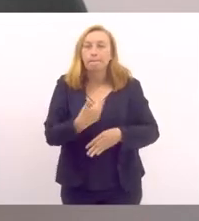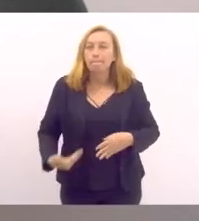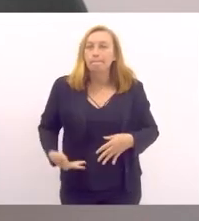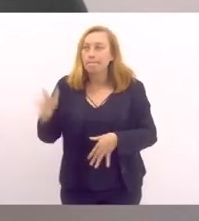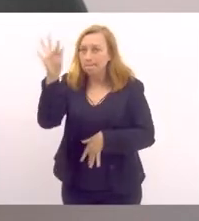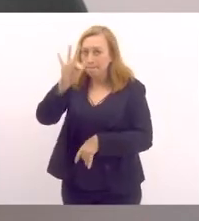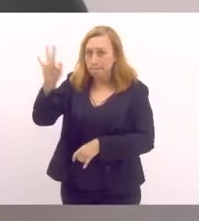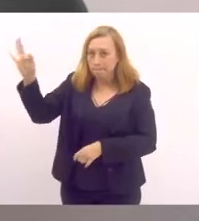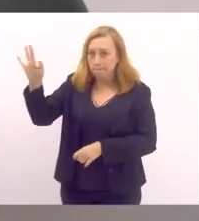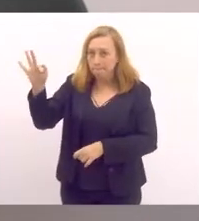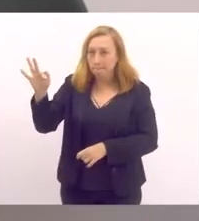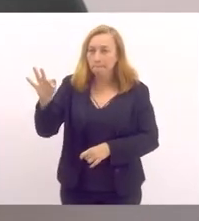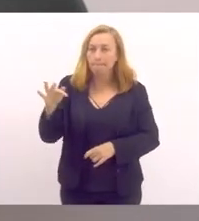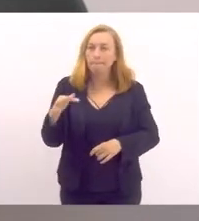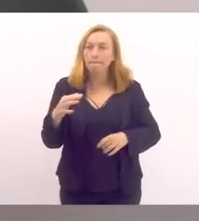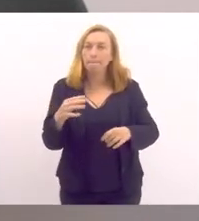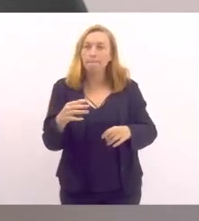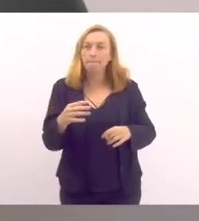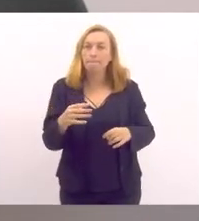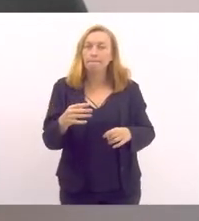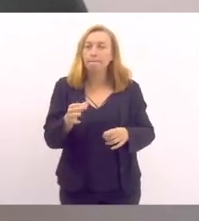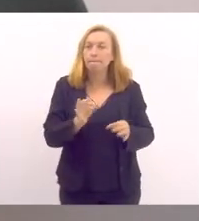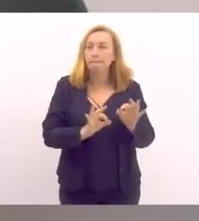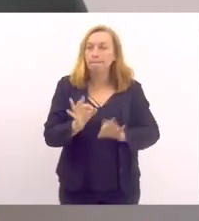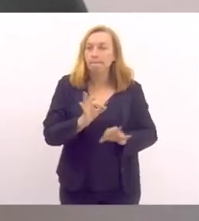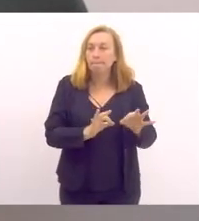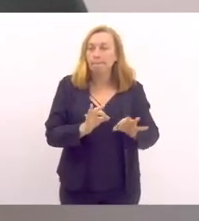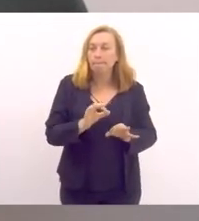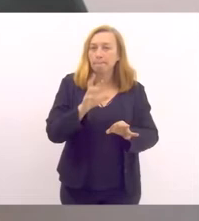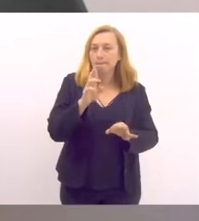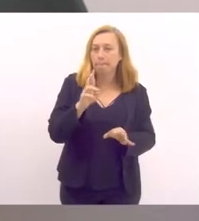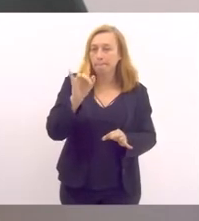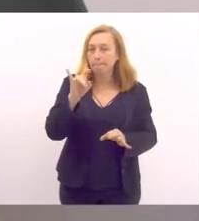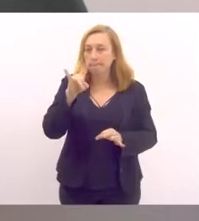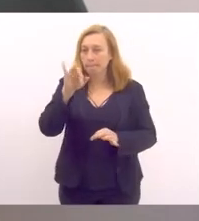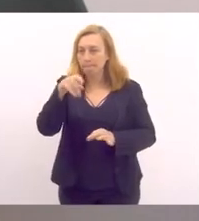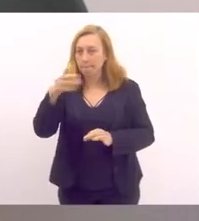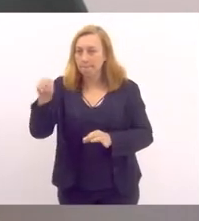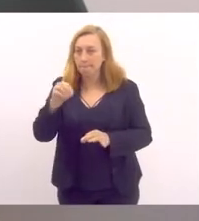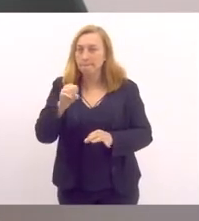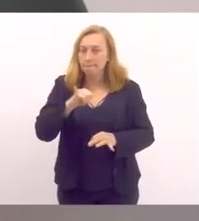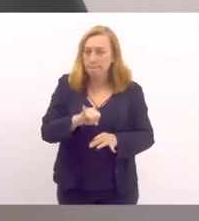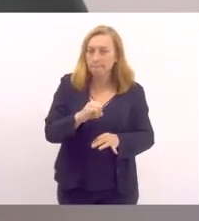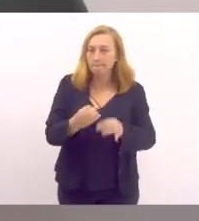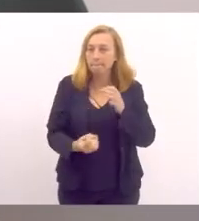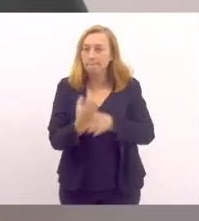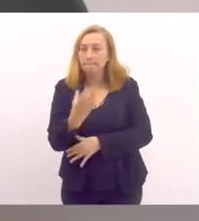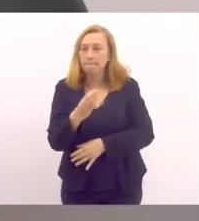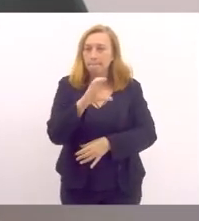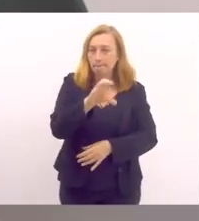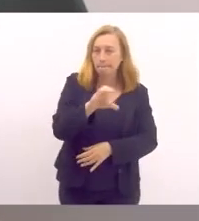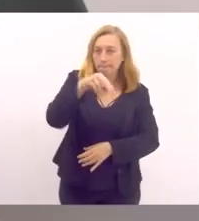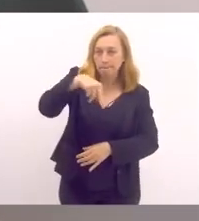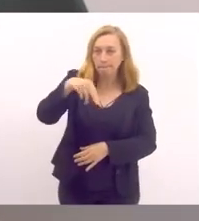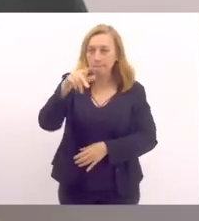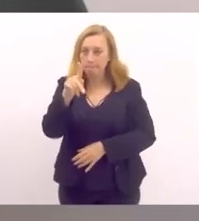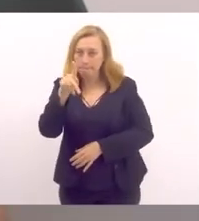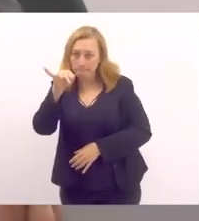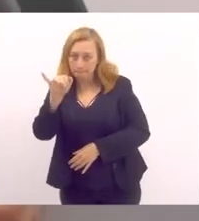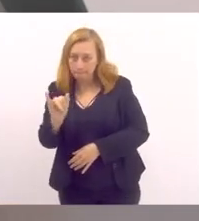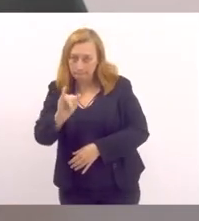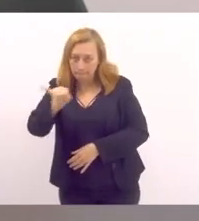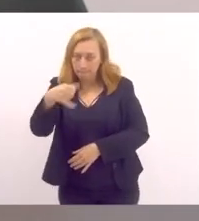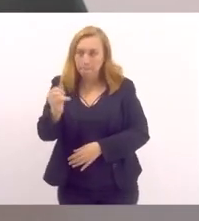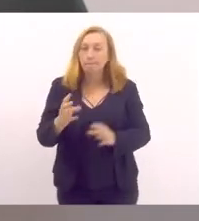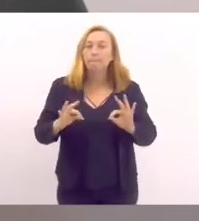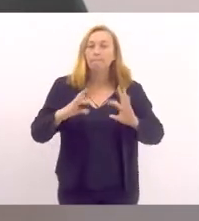federal instituiu o programa de regionalização. Aí exigiu lá que se criasse um CNPJ, que a gente tivesse uma instância de governança, que todos os